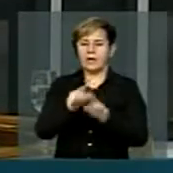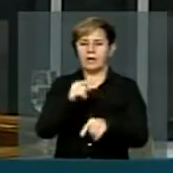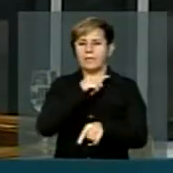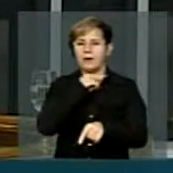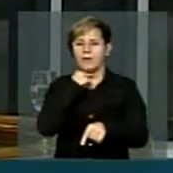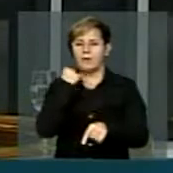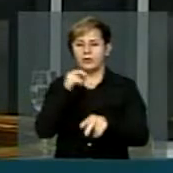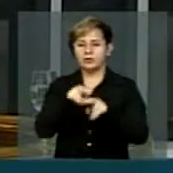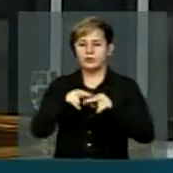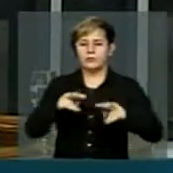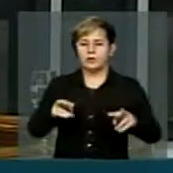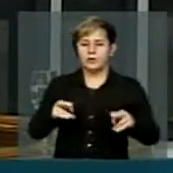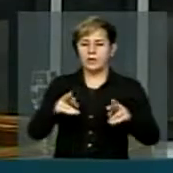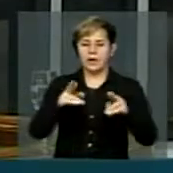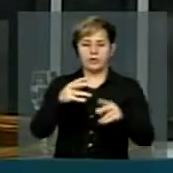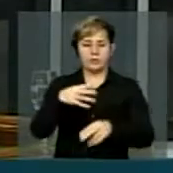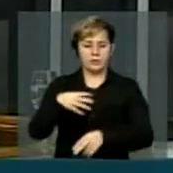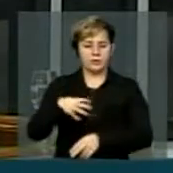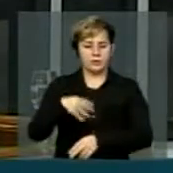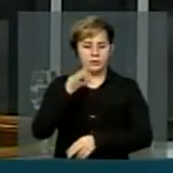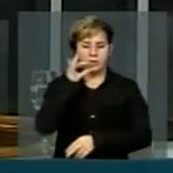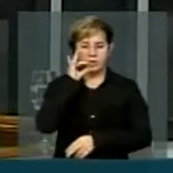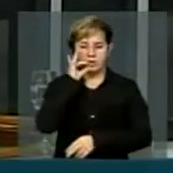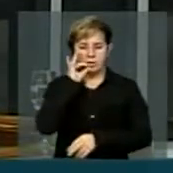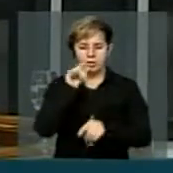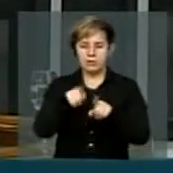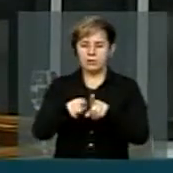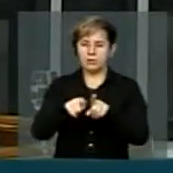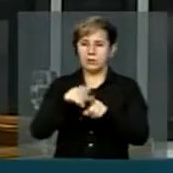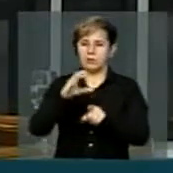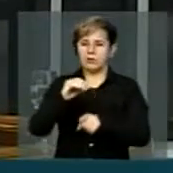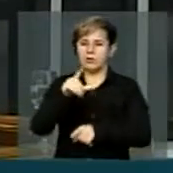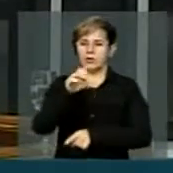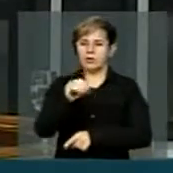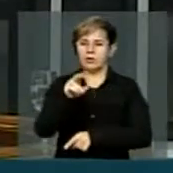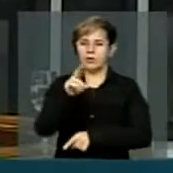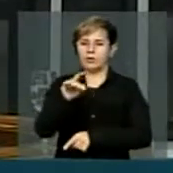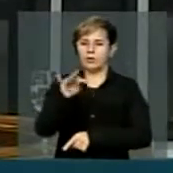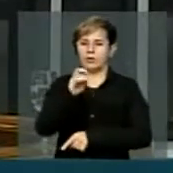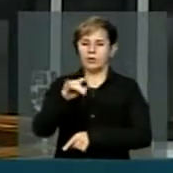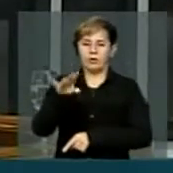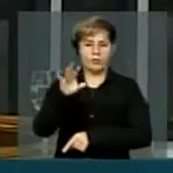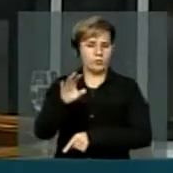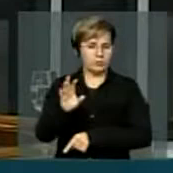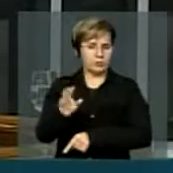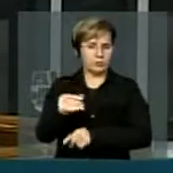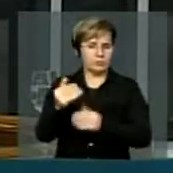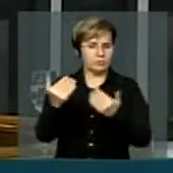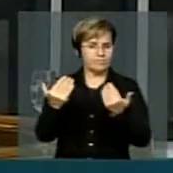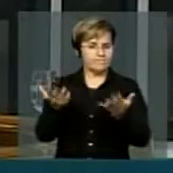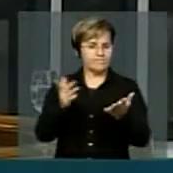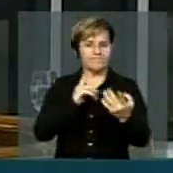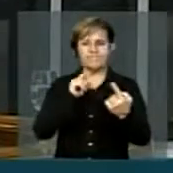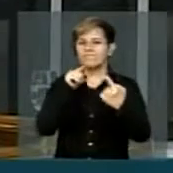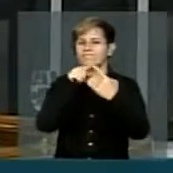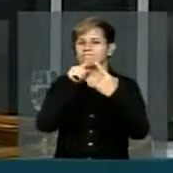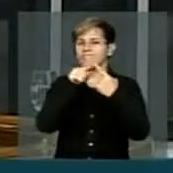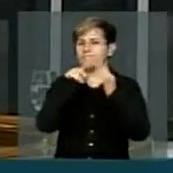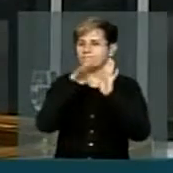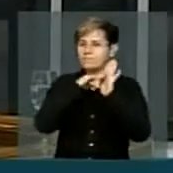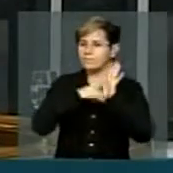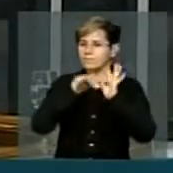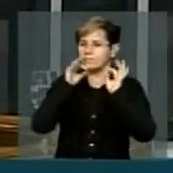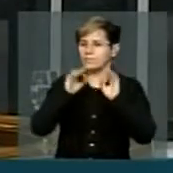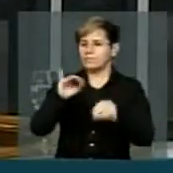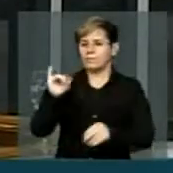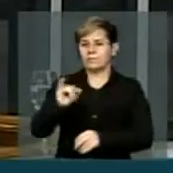de mama e por câncer de colo de útero. Portanto, são objetivos